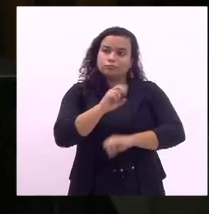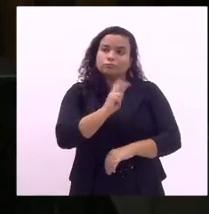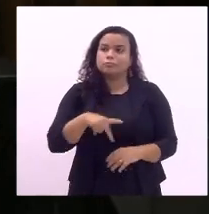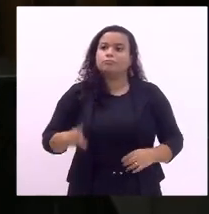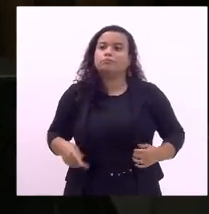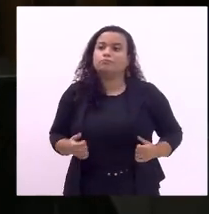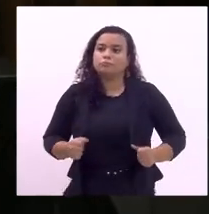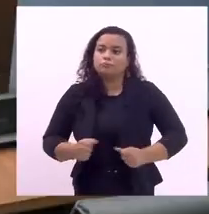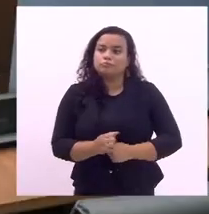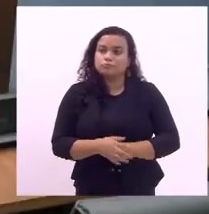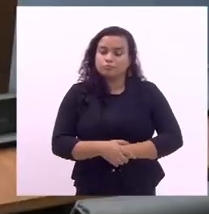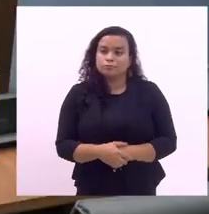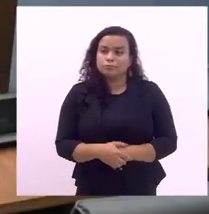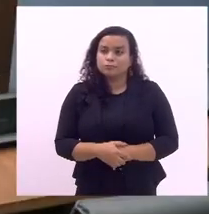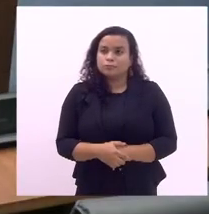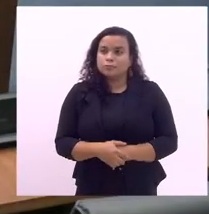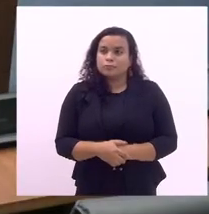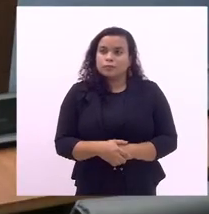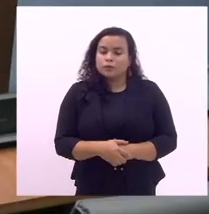educadores.